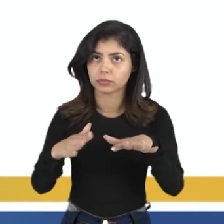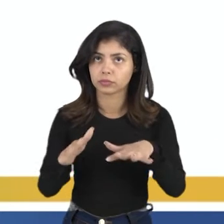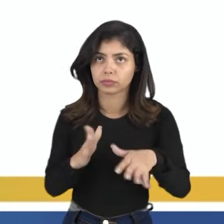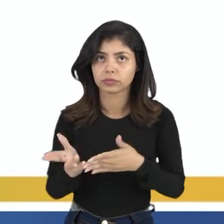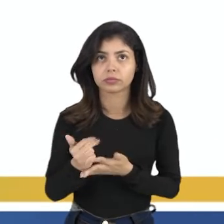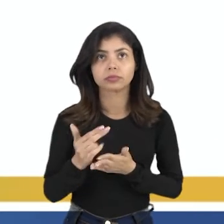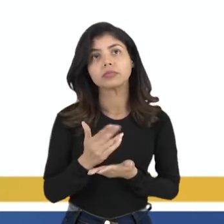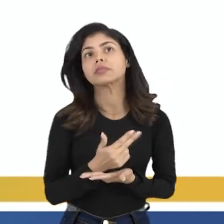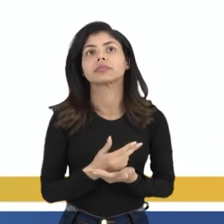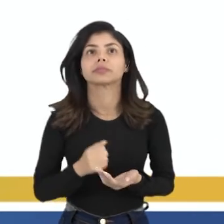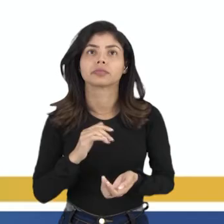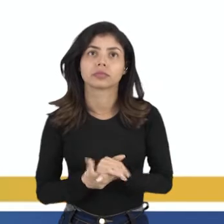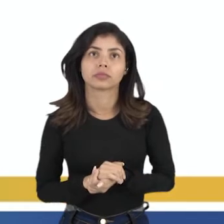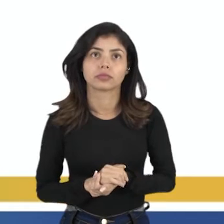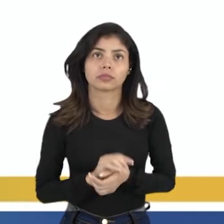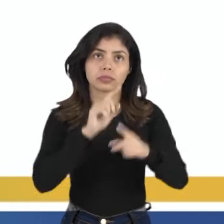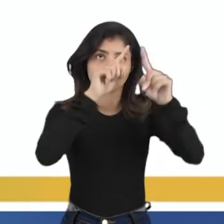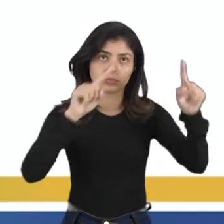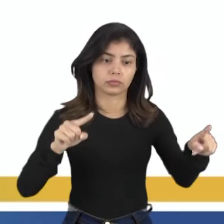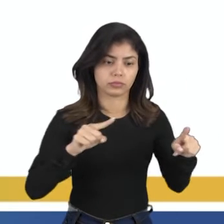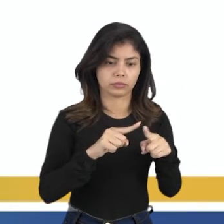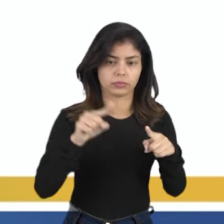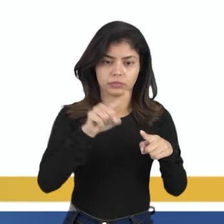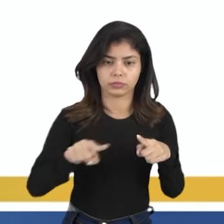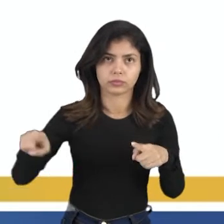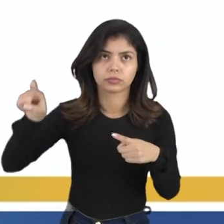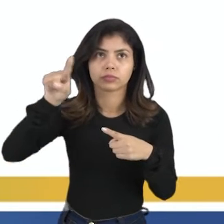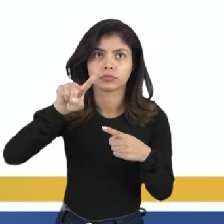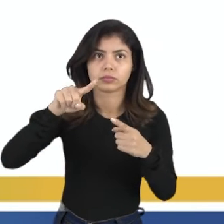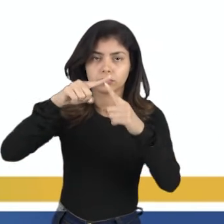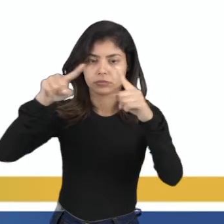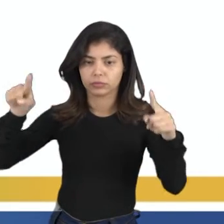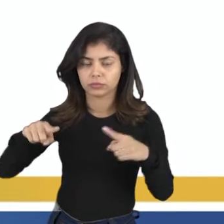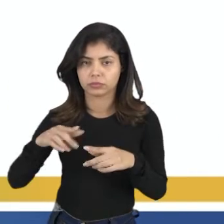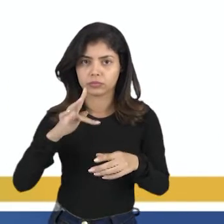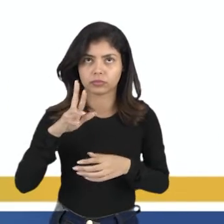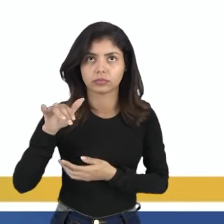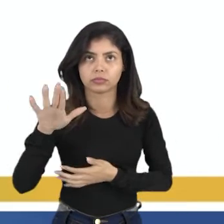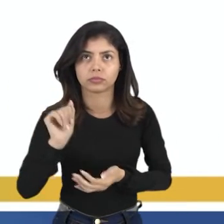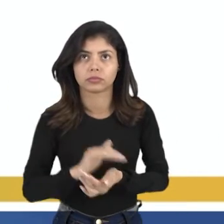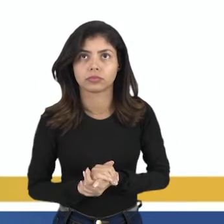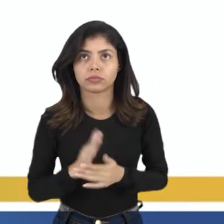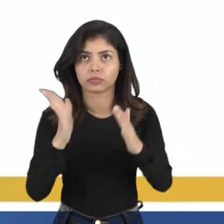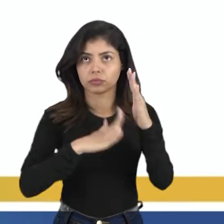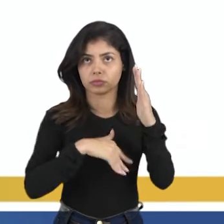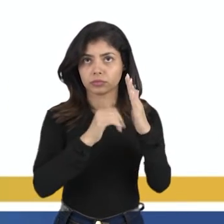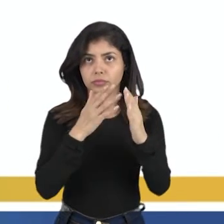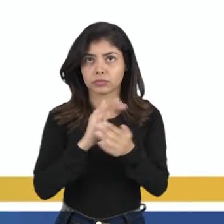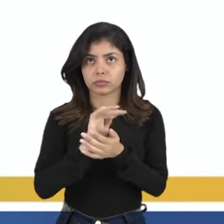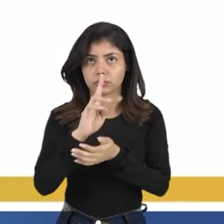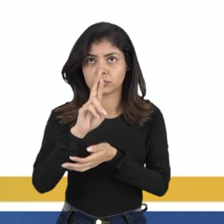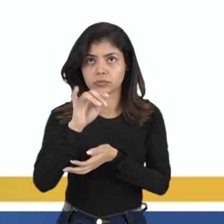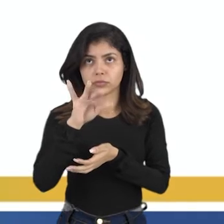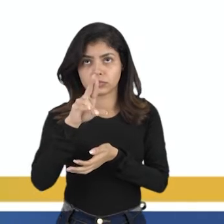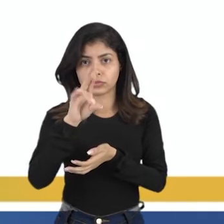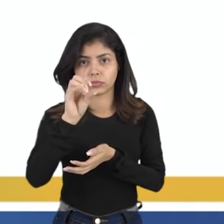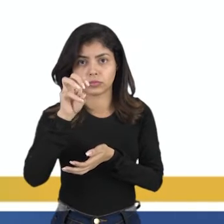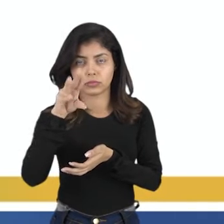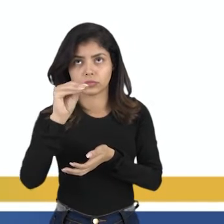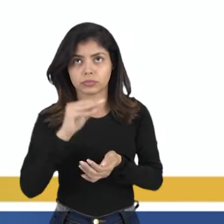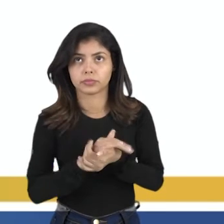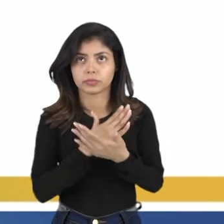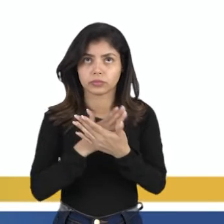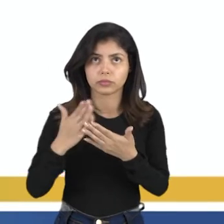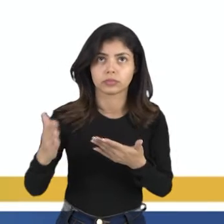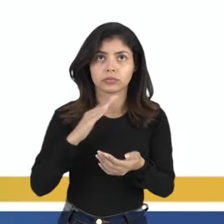movimento artístico pautado na geometrização das formas e no abstracionismo.